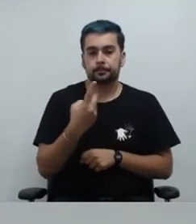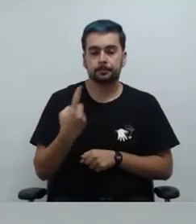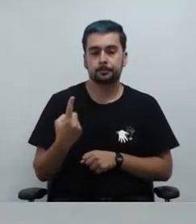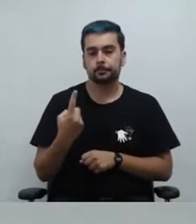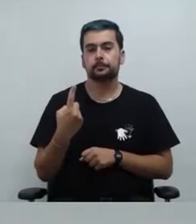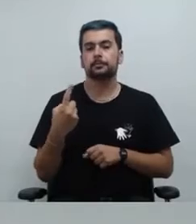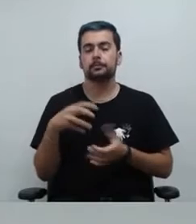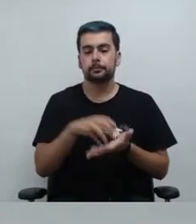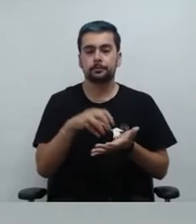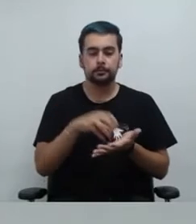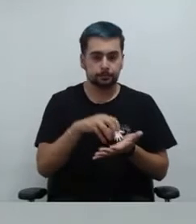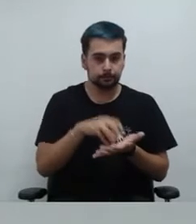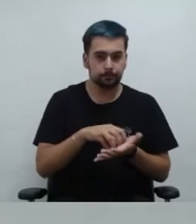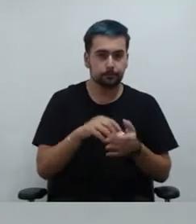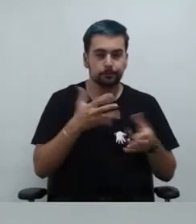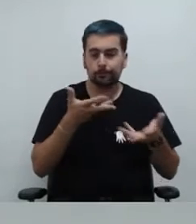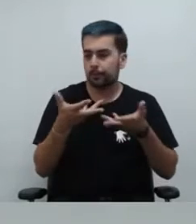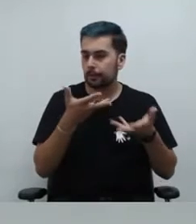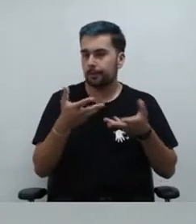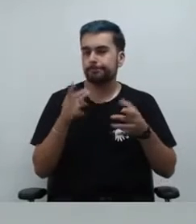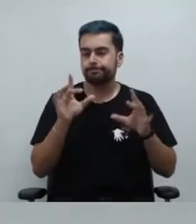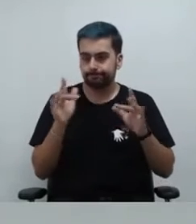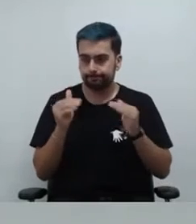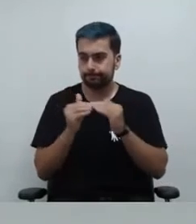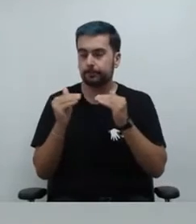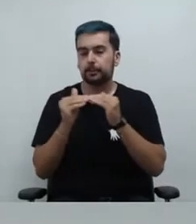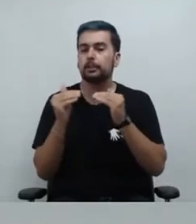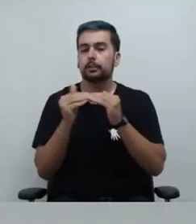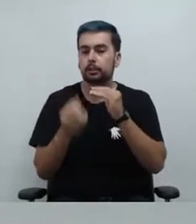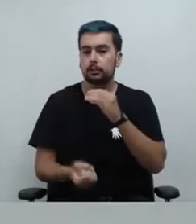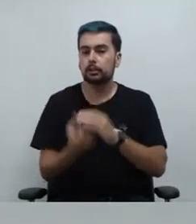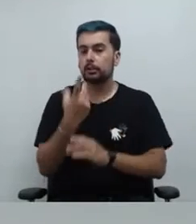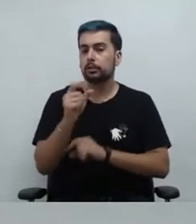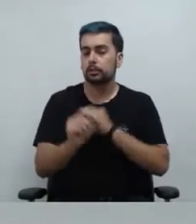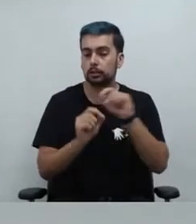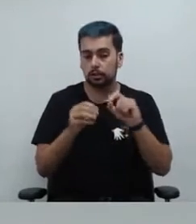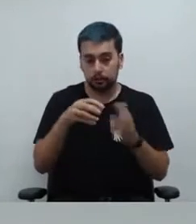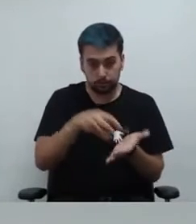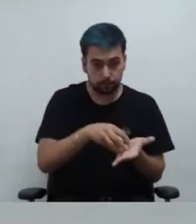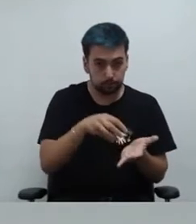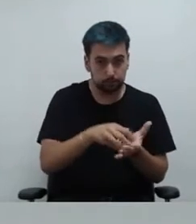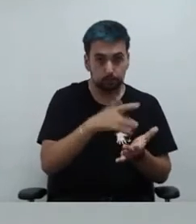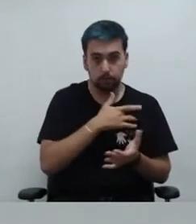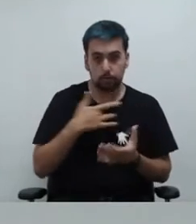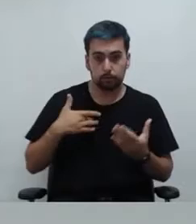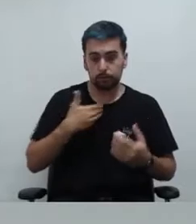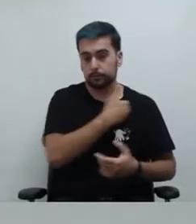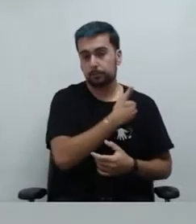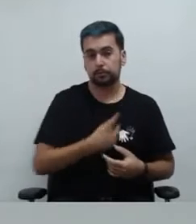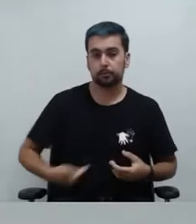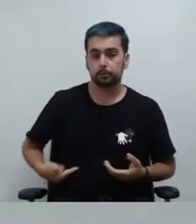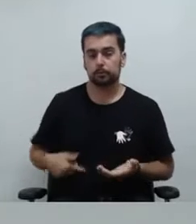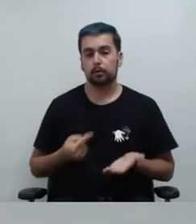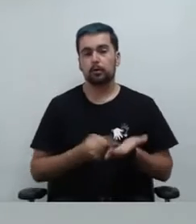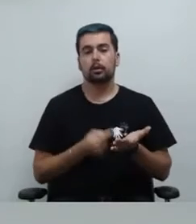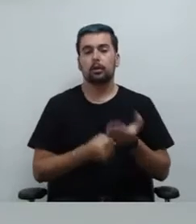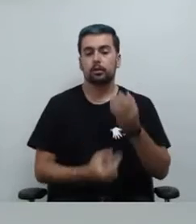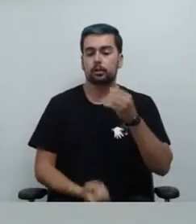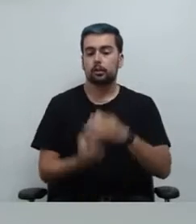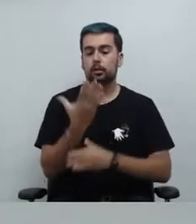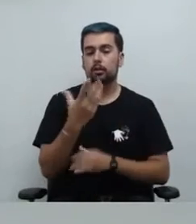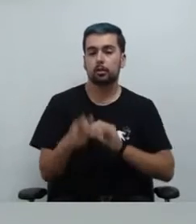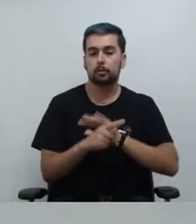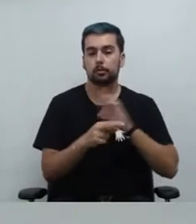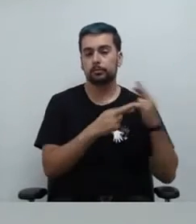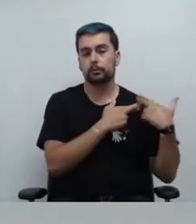e Direitos Humanos se manifesta favoravelmente à criação de um núcleo de saúde pública. A proposta de criação de um